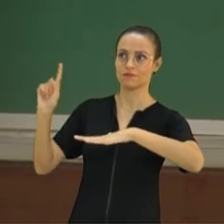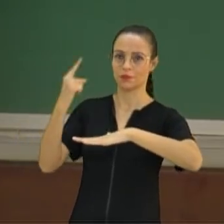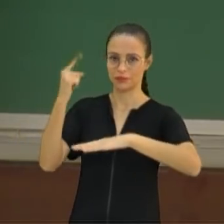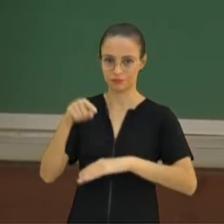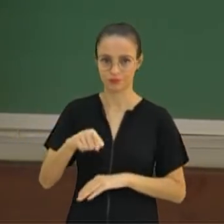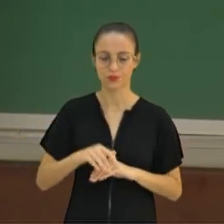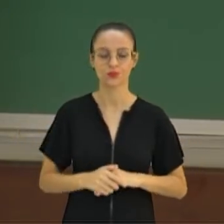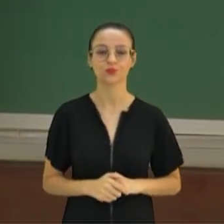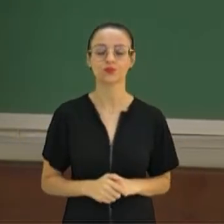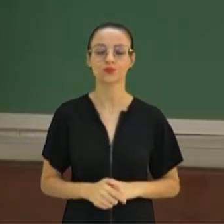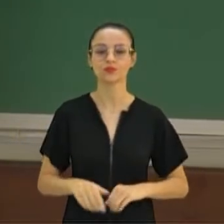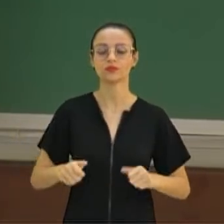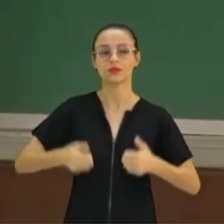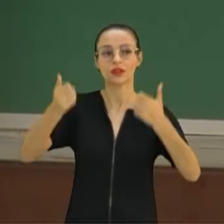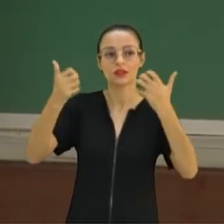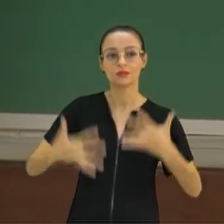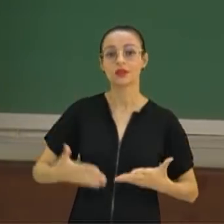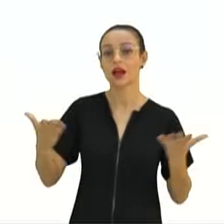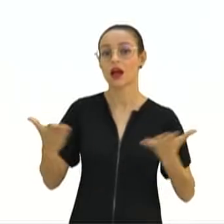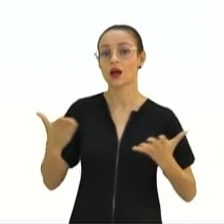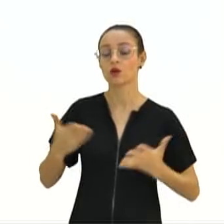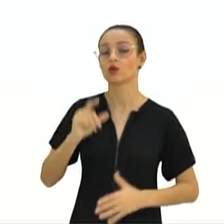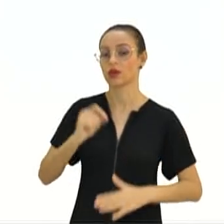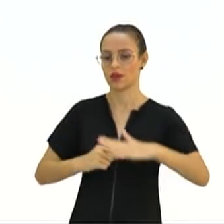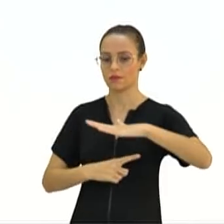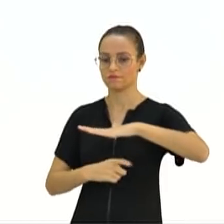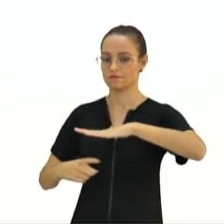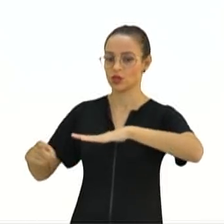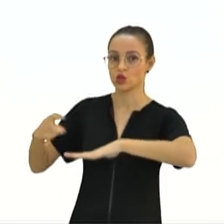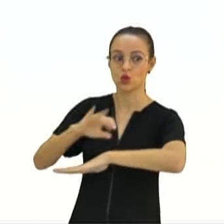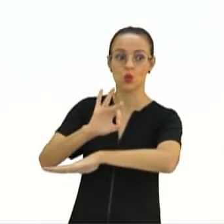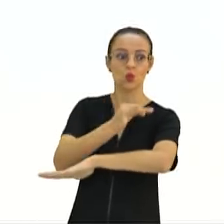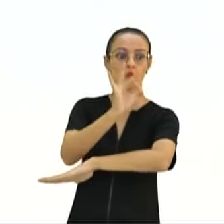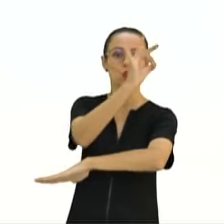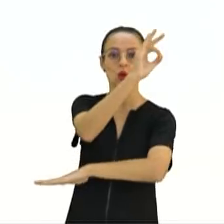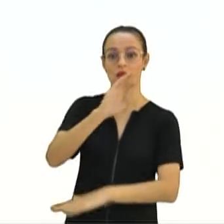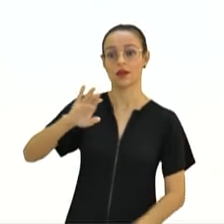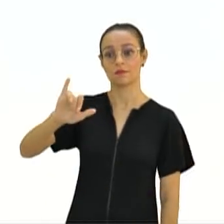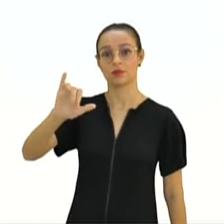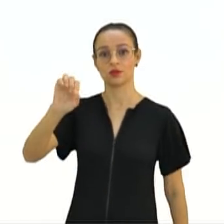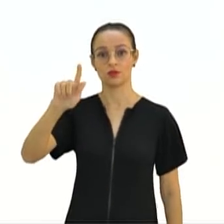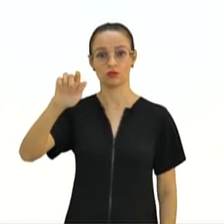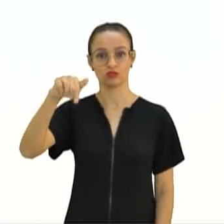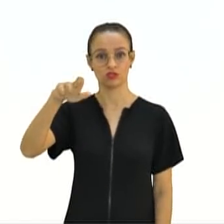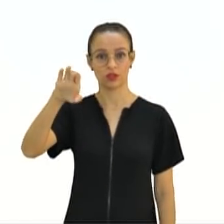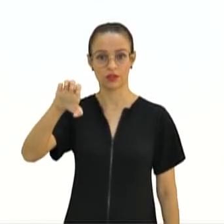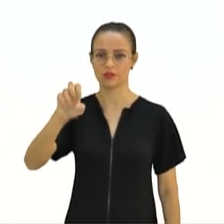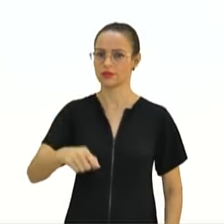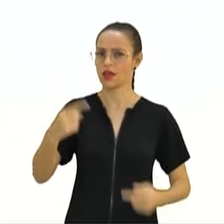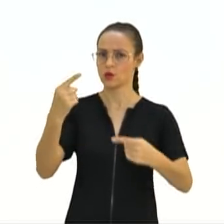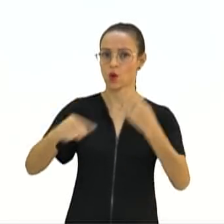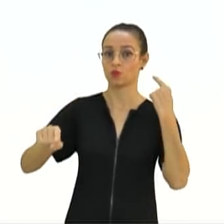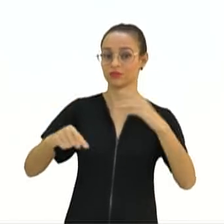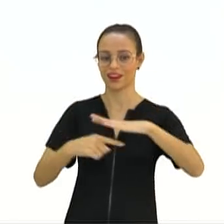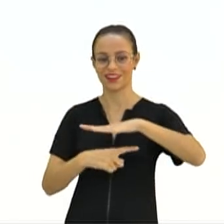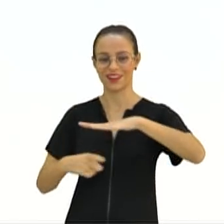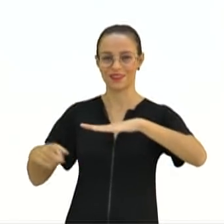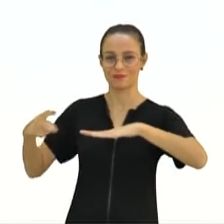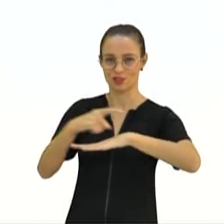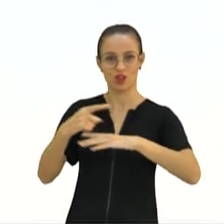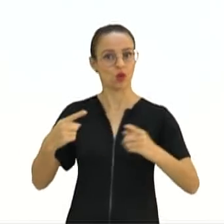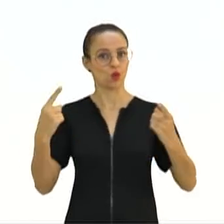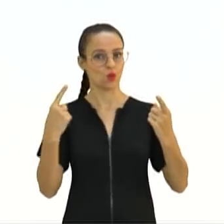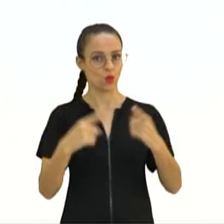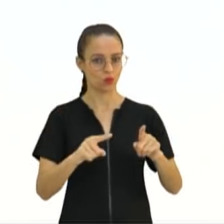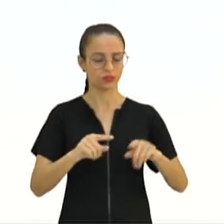Muito bem. Vamos falar da biogênese então. Surgiu para contrapor a ideia de que a matéria bruta poderia originar um novo ser, ou seja,